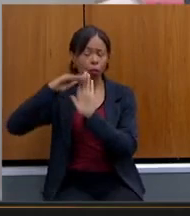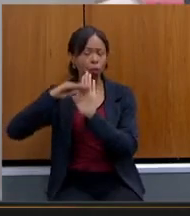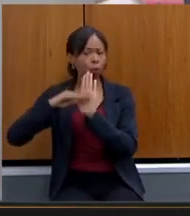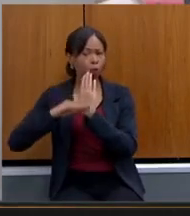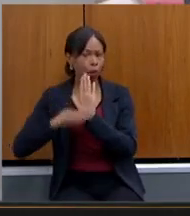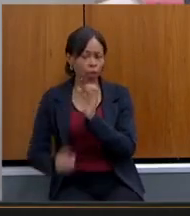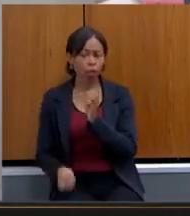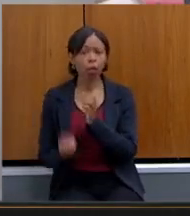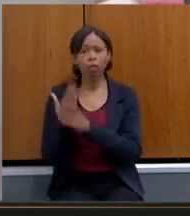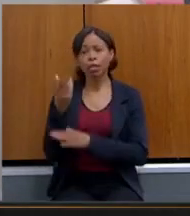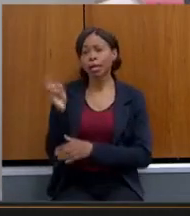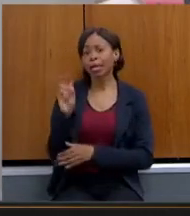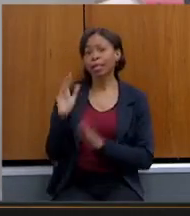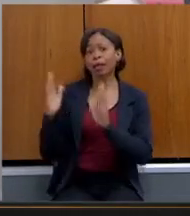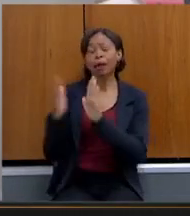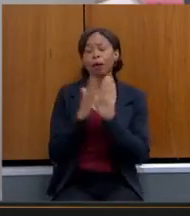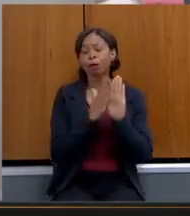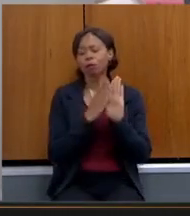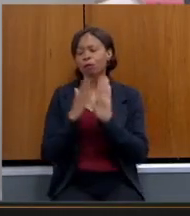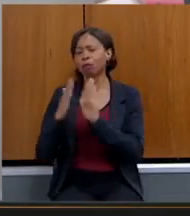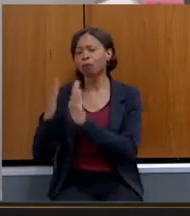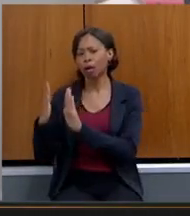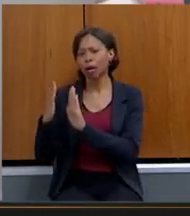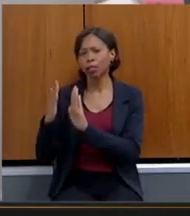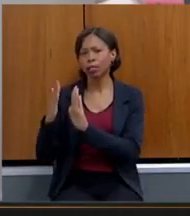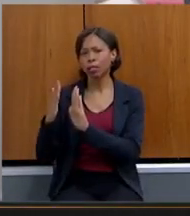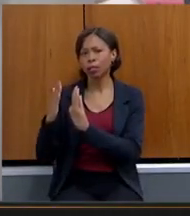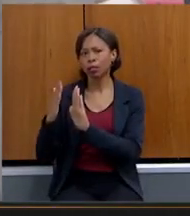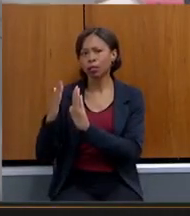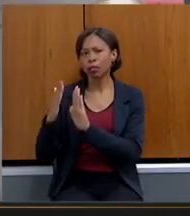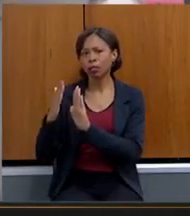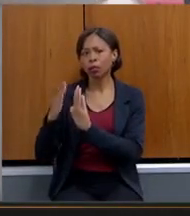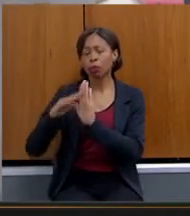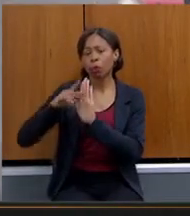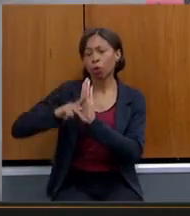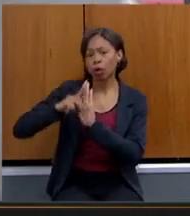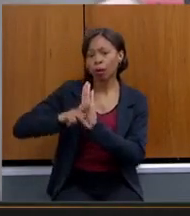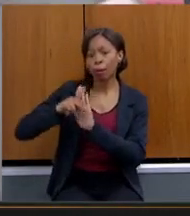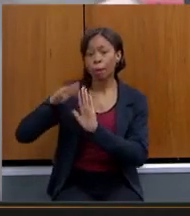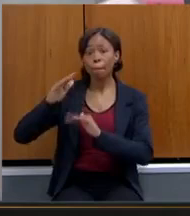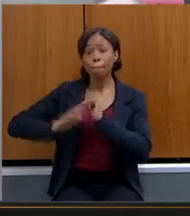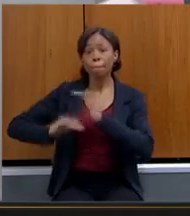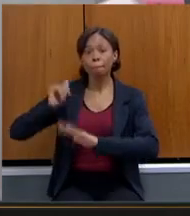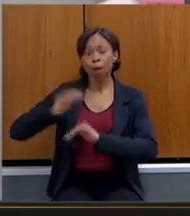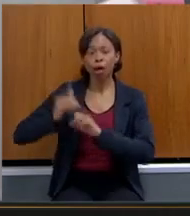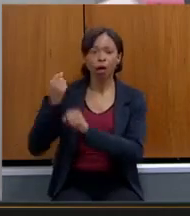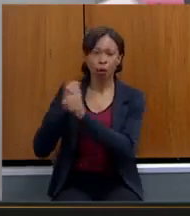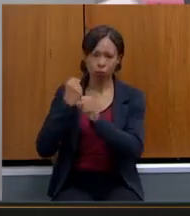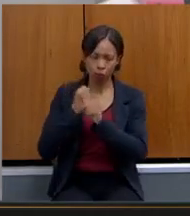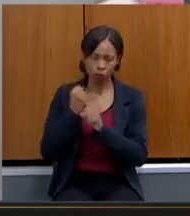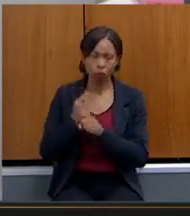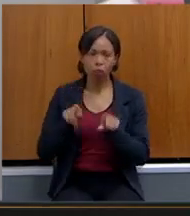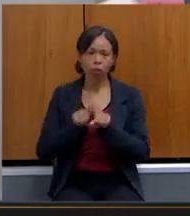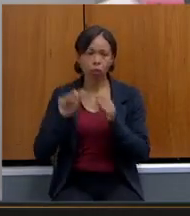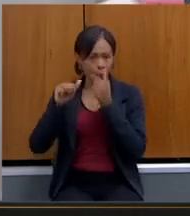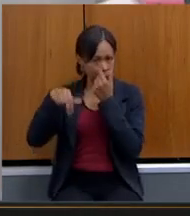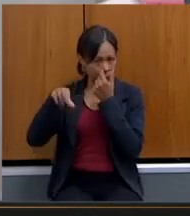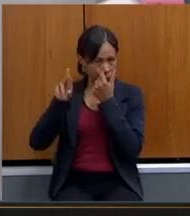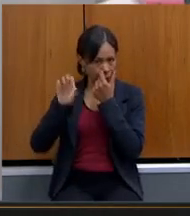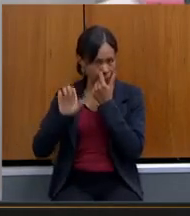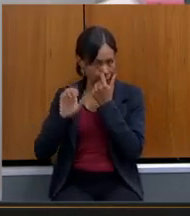de implantação da 5ª fase do programa mãos às obras no Estado de autoria do deputado André Quintão